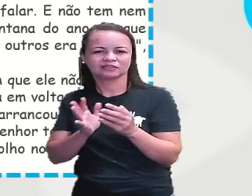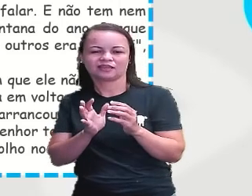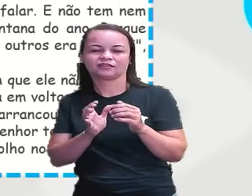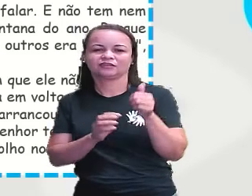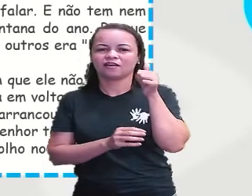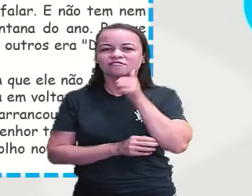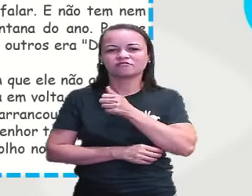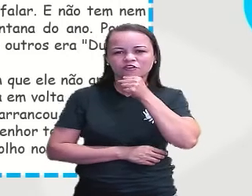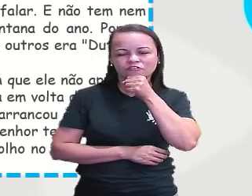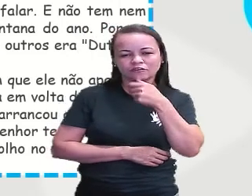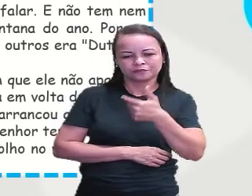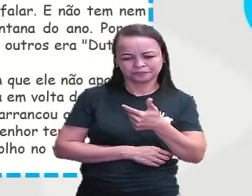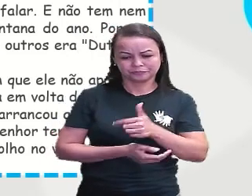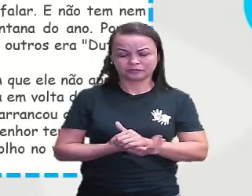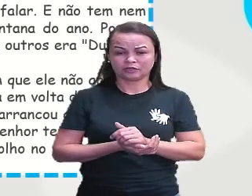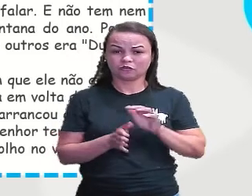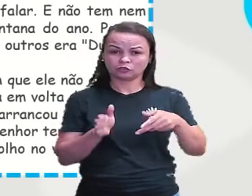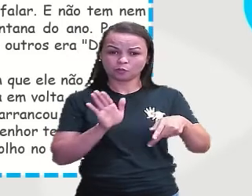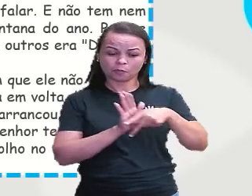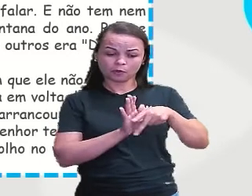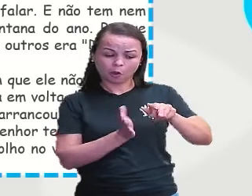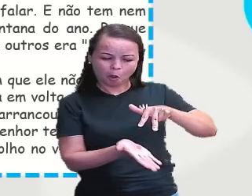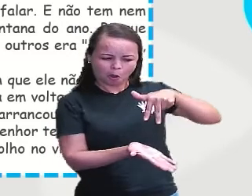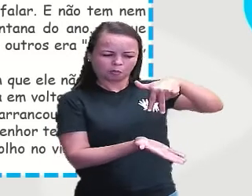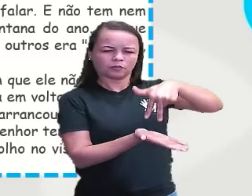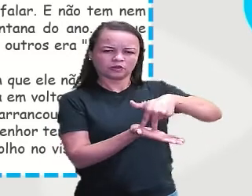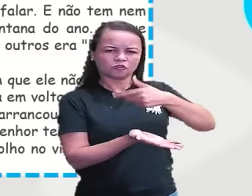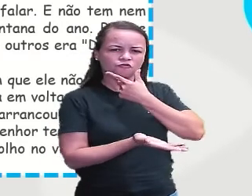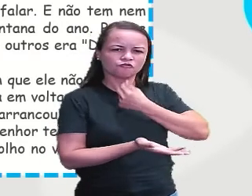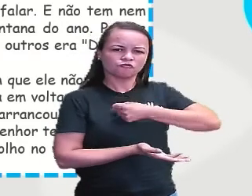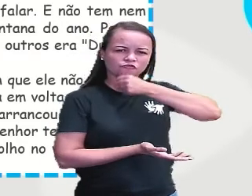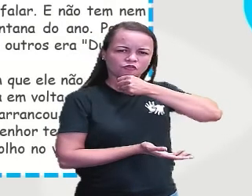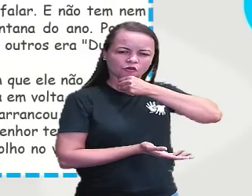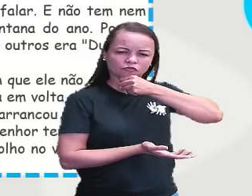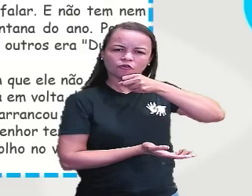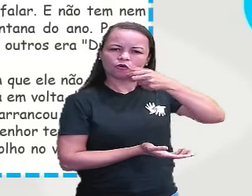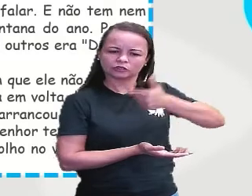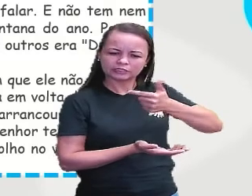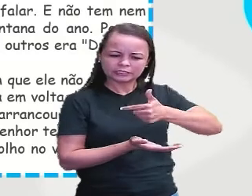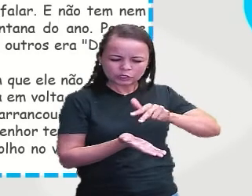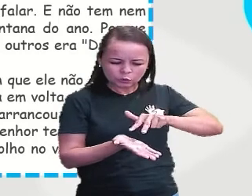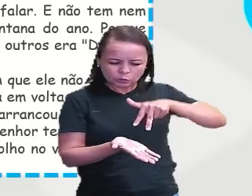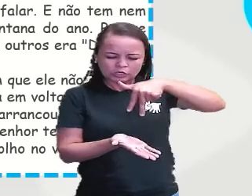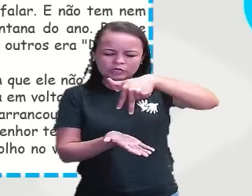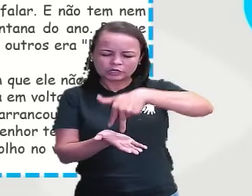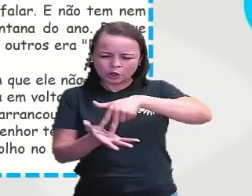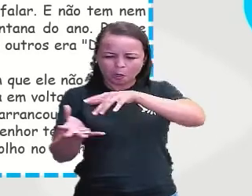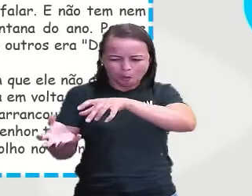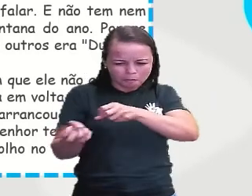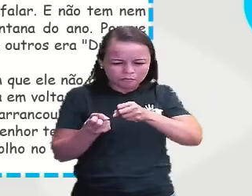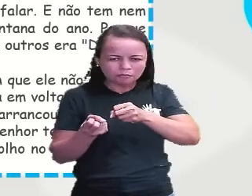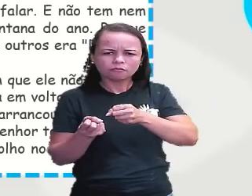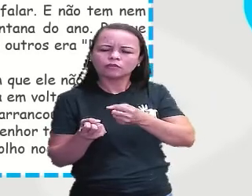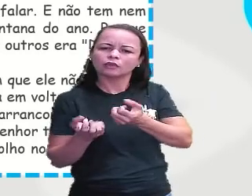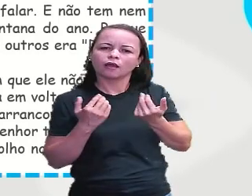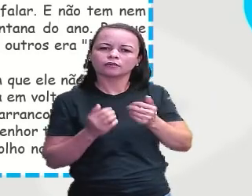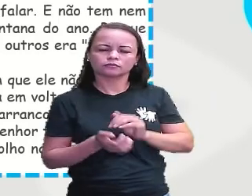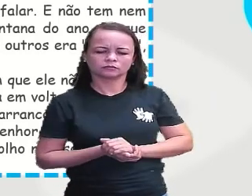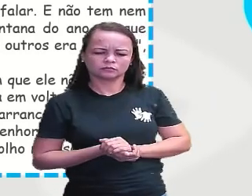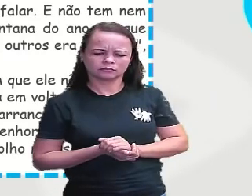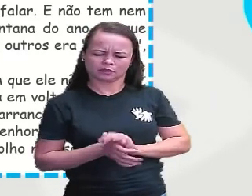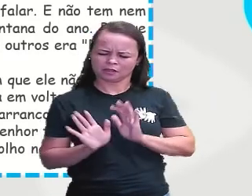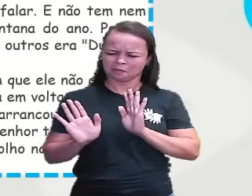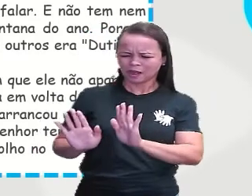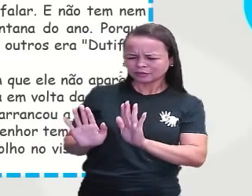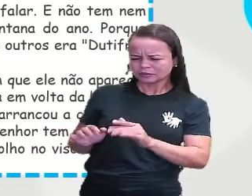bisa se ergueu, caminhou decididamente até o Castelo e arrancou a câmera da sua mão. Daqui. Mas seu Domício,